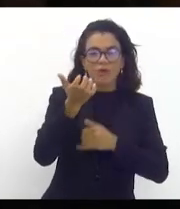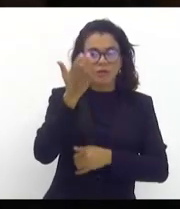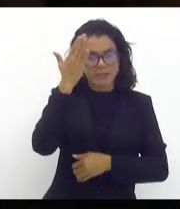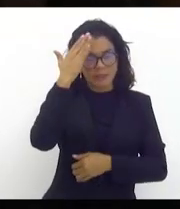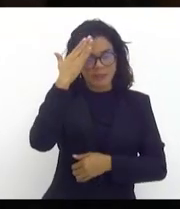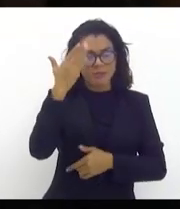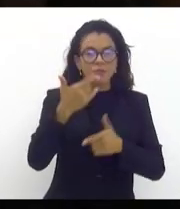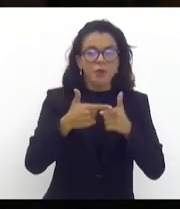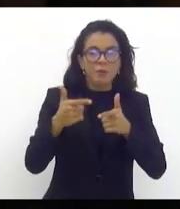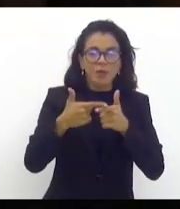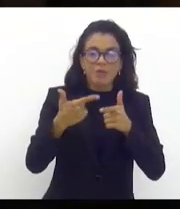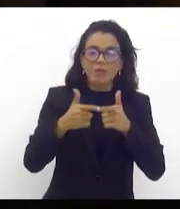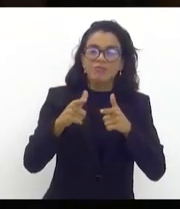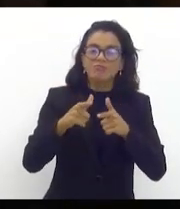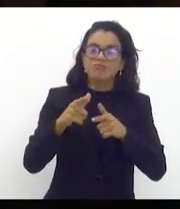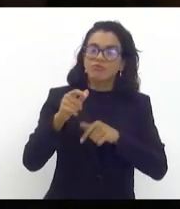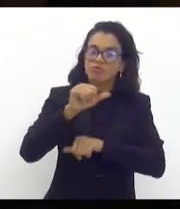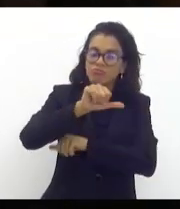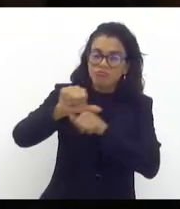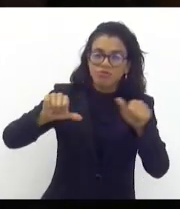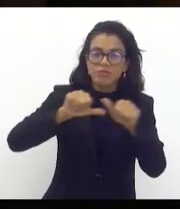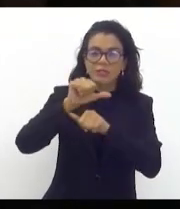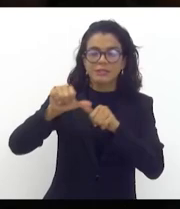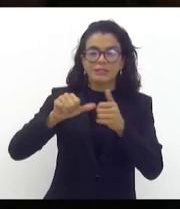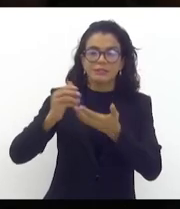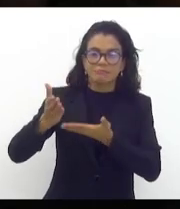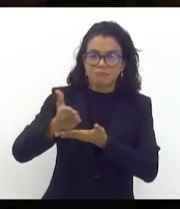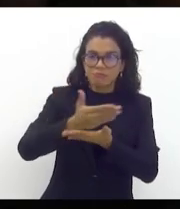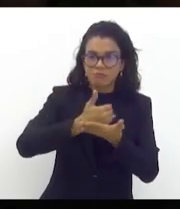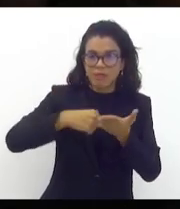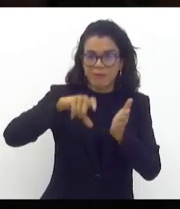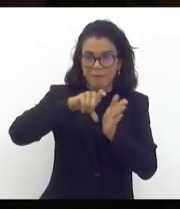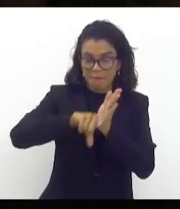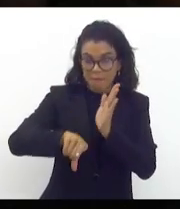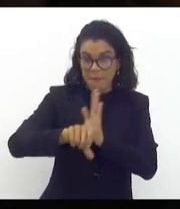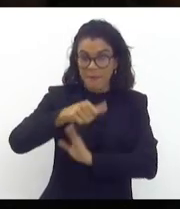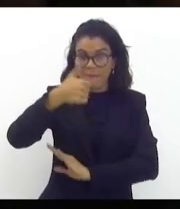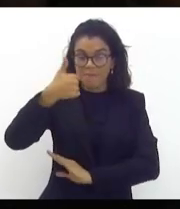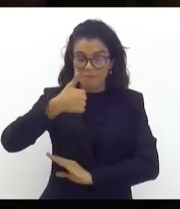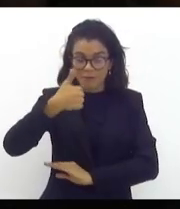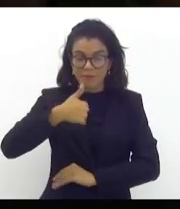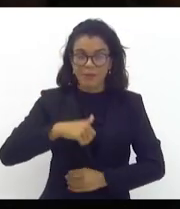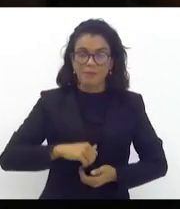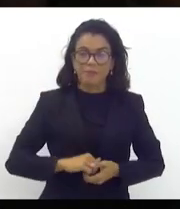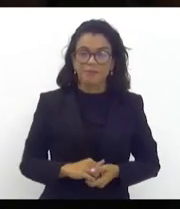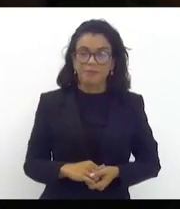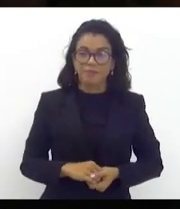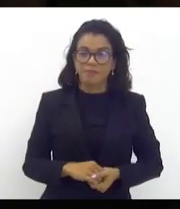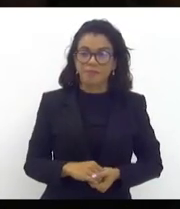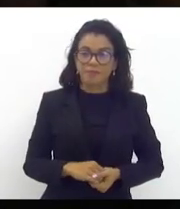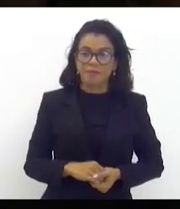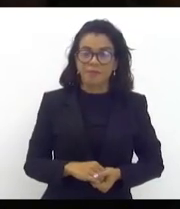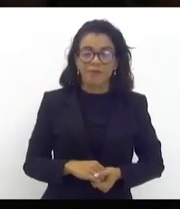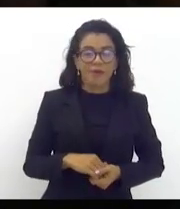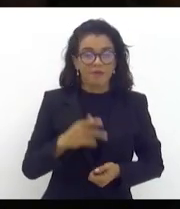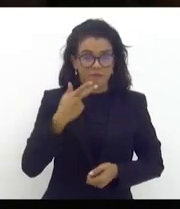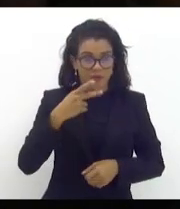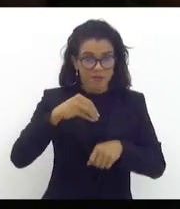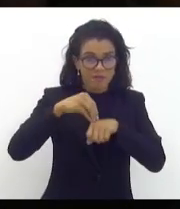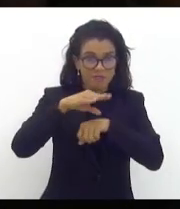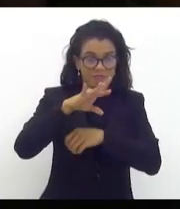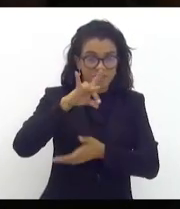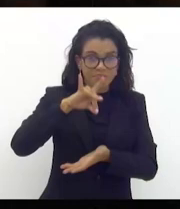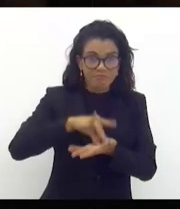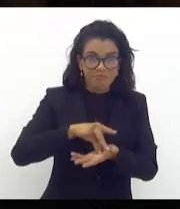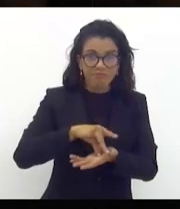da reforma tributária no estado do Rio de Janeiro. Primeiro, deputada Lucinha, afirmar a Vossa